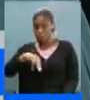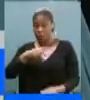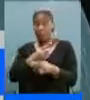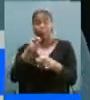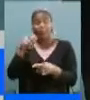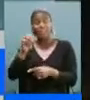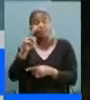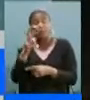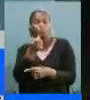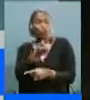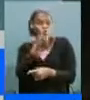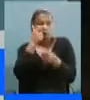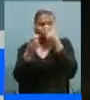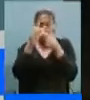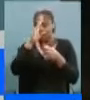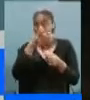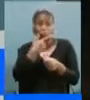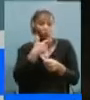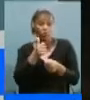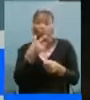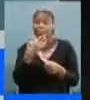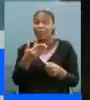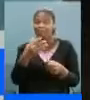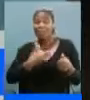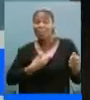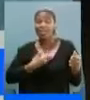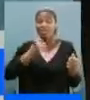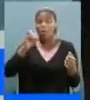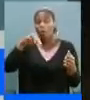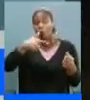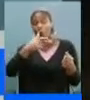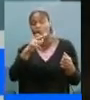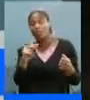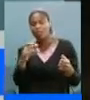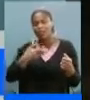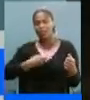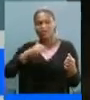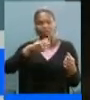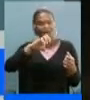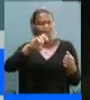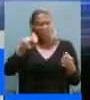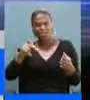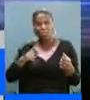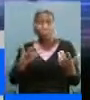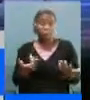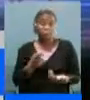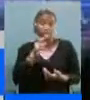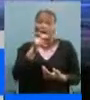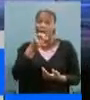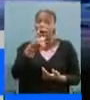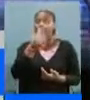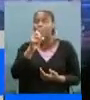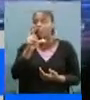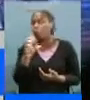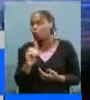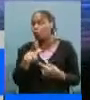Vicente, por exemplo, tem poucas pessoas a que saber. Nunca tem pôs dança um contra a dança, porque na São Vicente também é poucas pessoas. Um xotizo, um rabolo. Ao todo